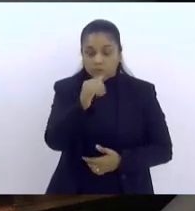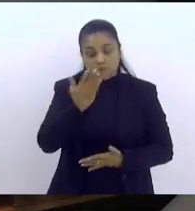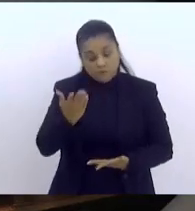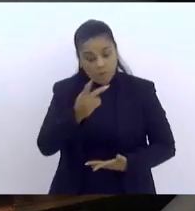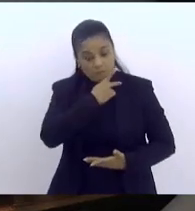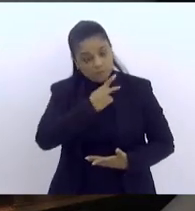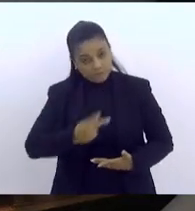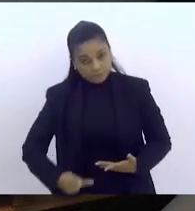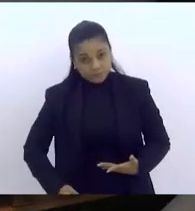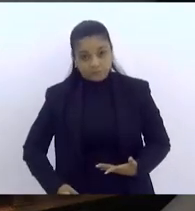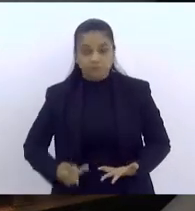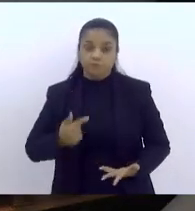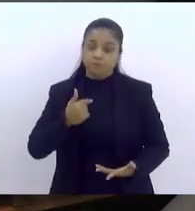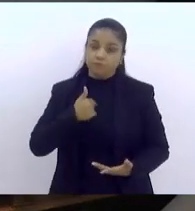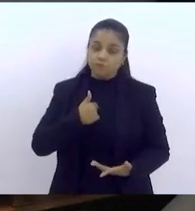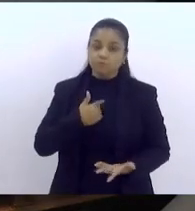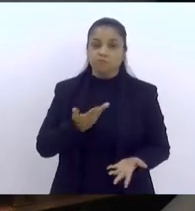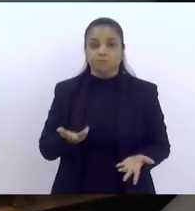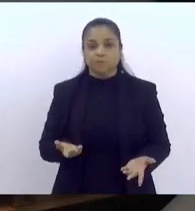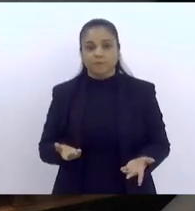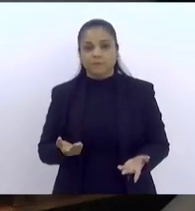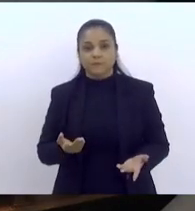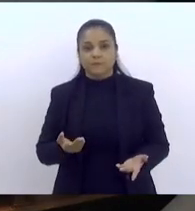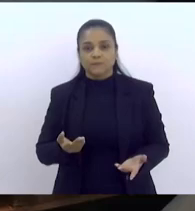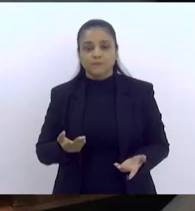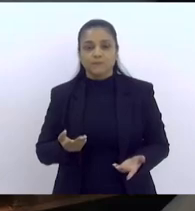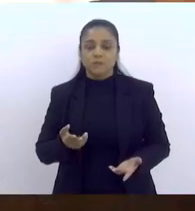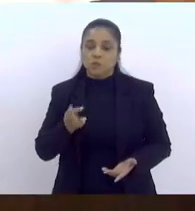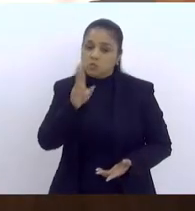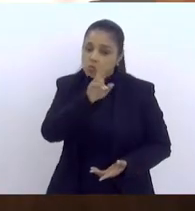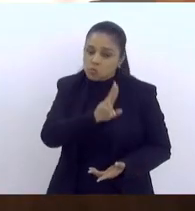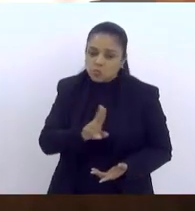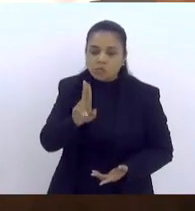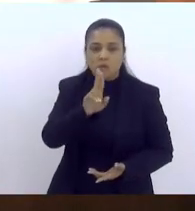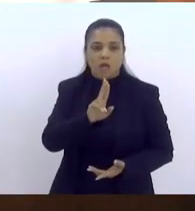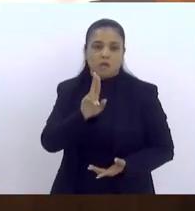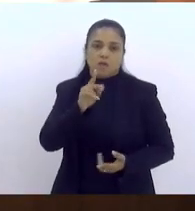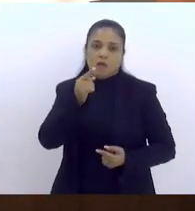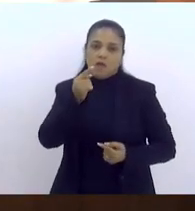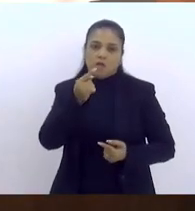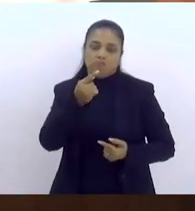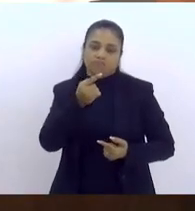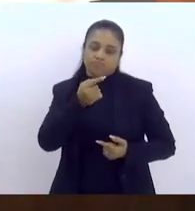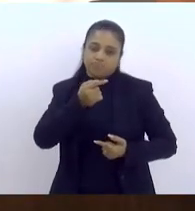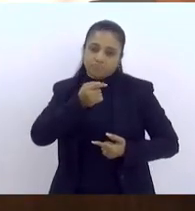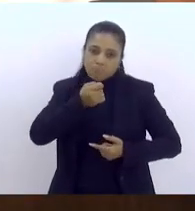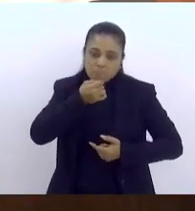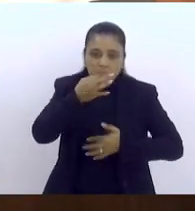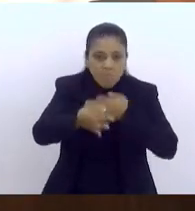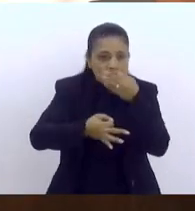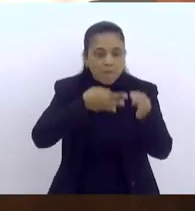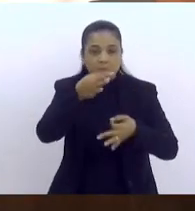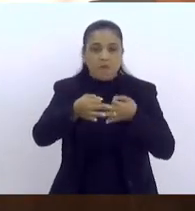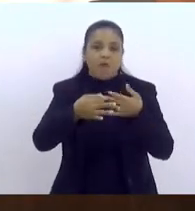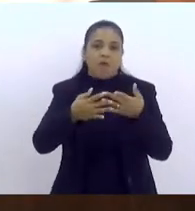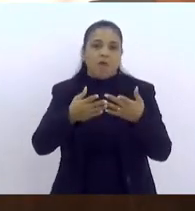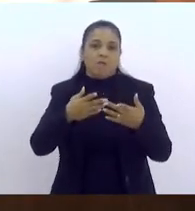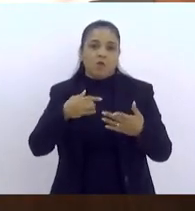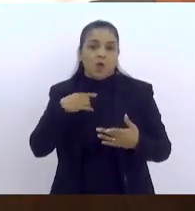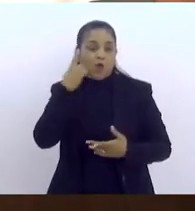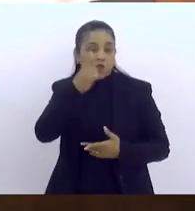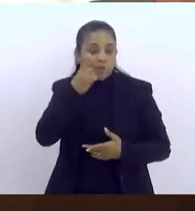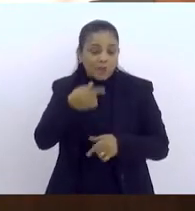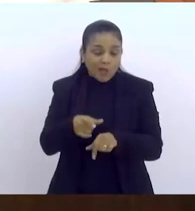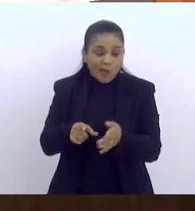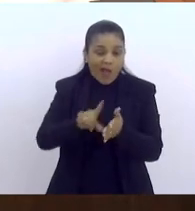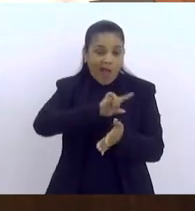Senhor presidente, eu não utilizaria esse tipo de argumento, mas foi citado pelo deputado comunista que me